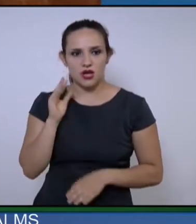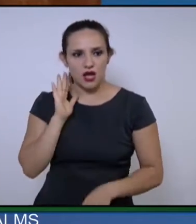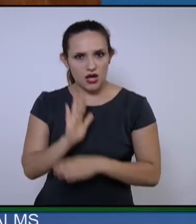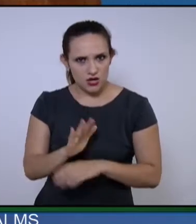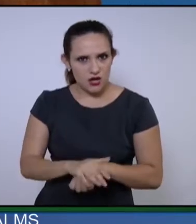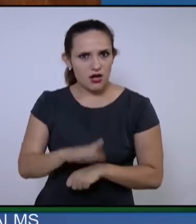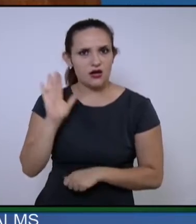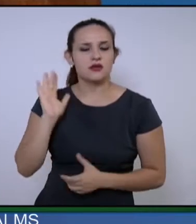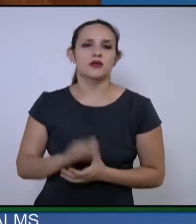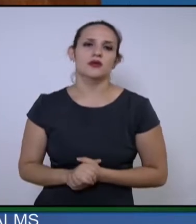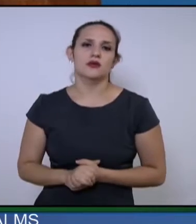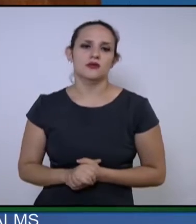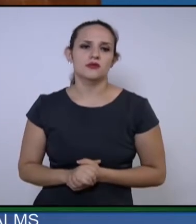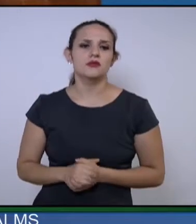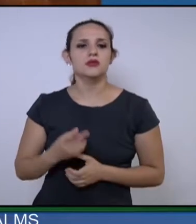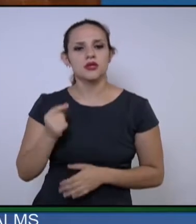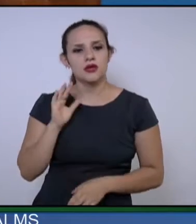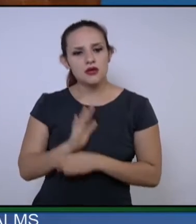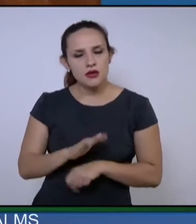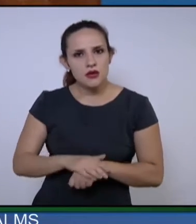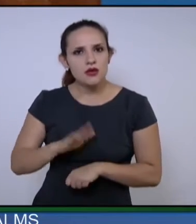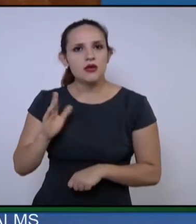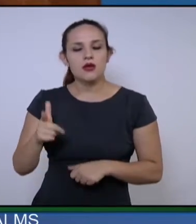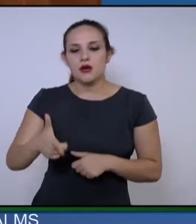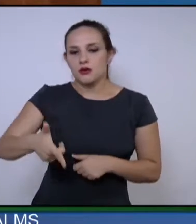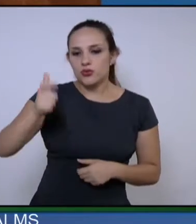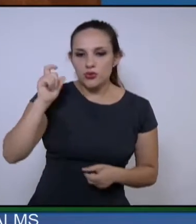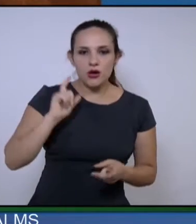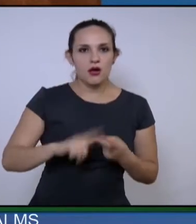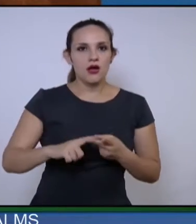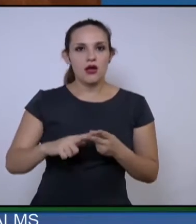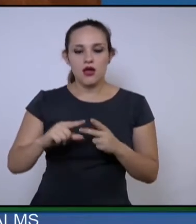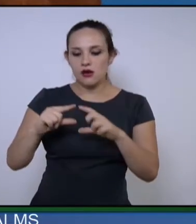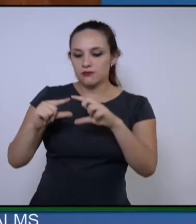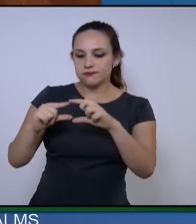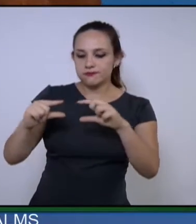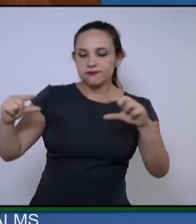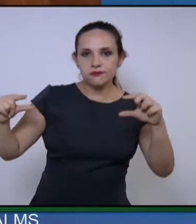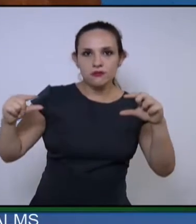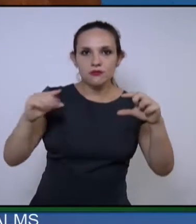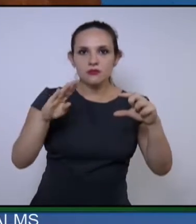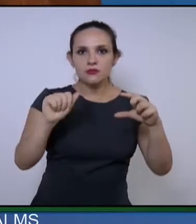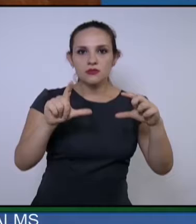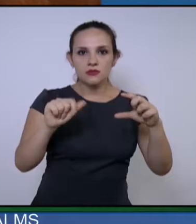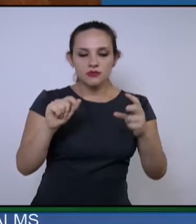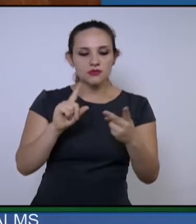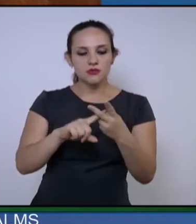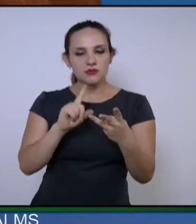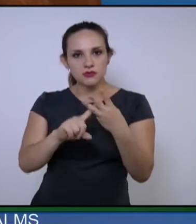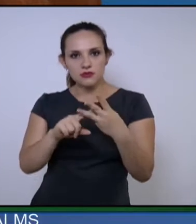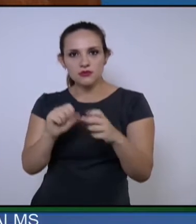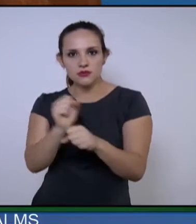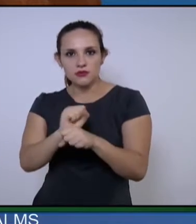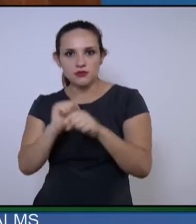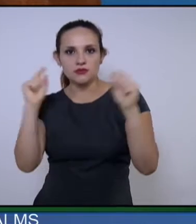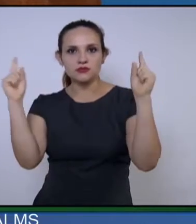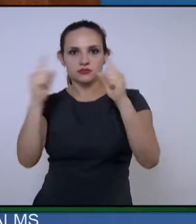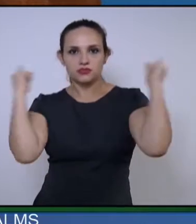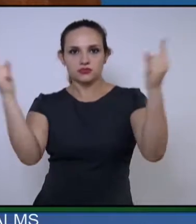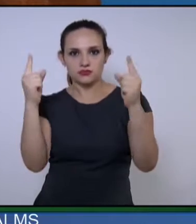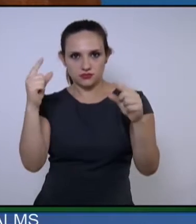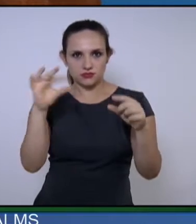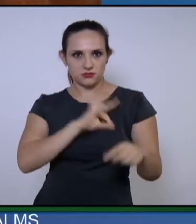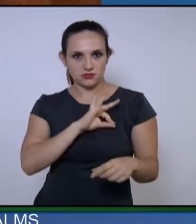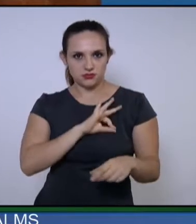Estado. Investimento em armamento, em munição, investimento em viaturas, na Polícia